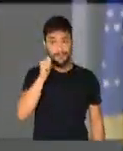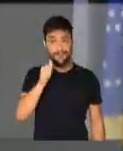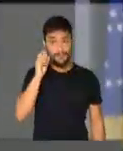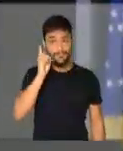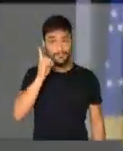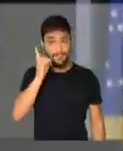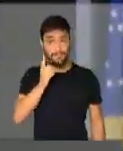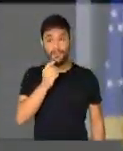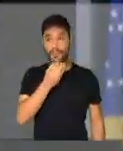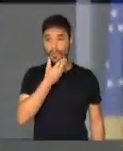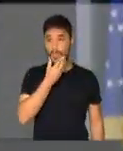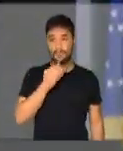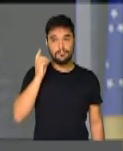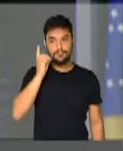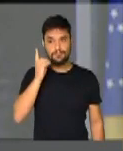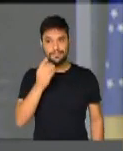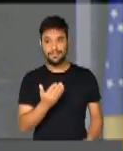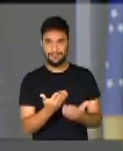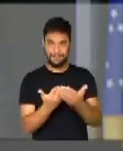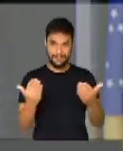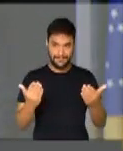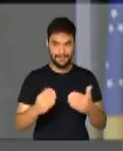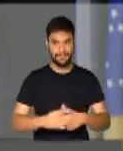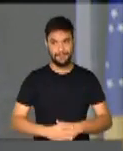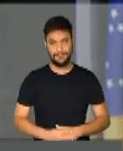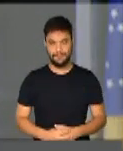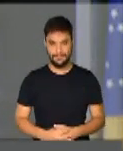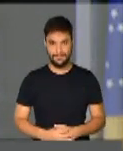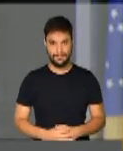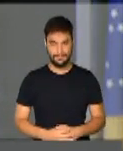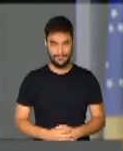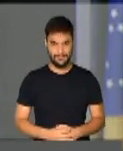deputadas, senhores deputados,